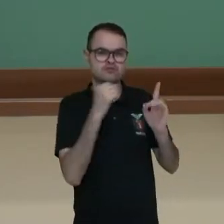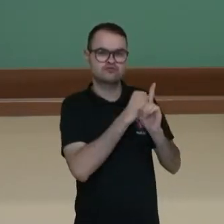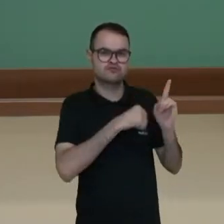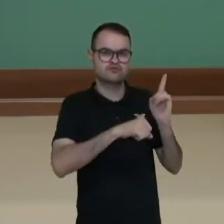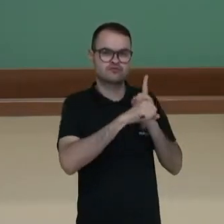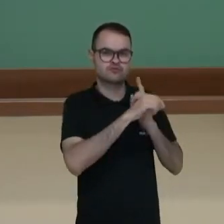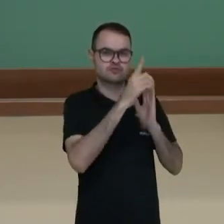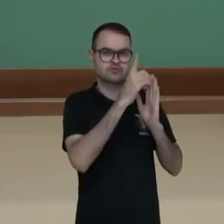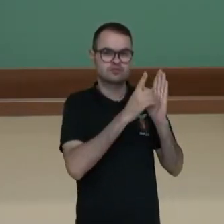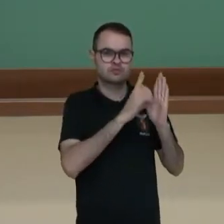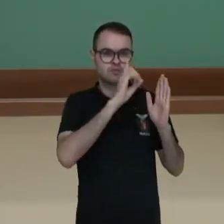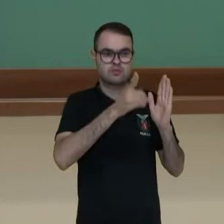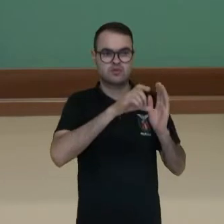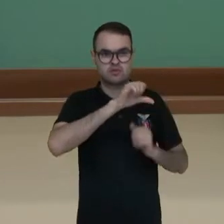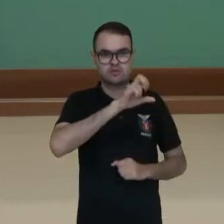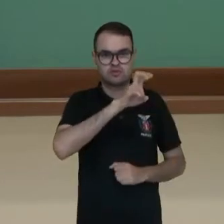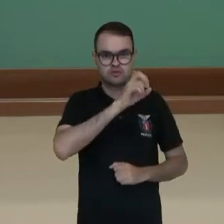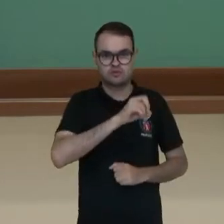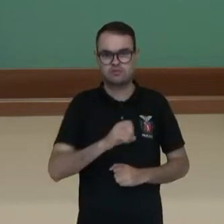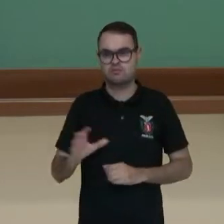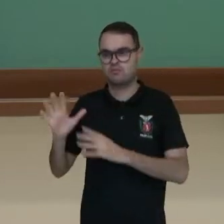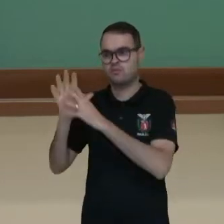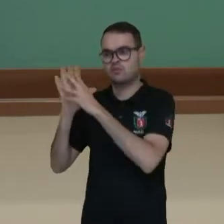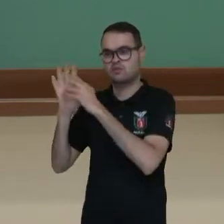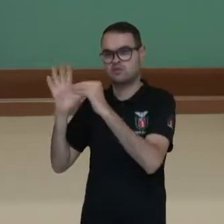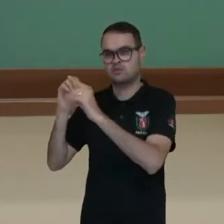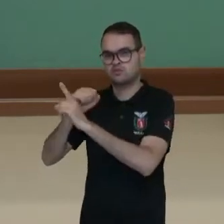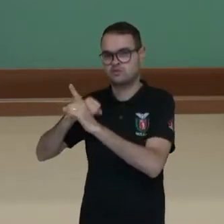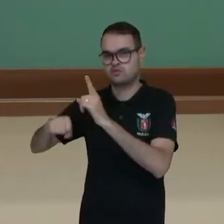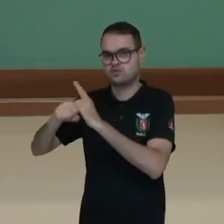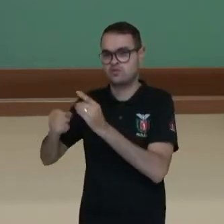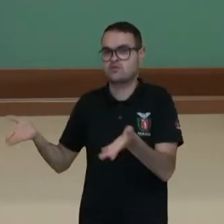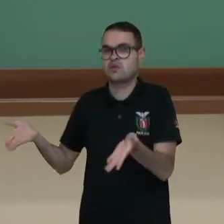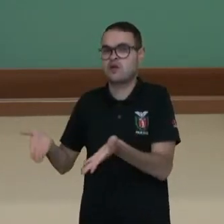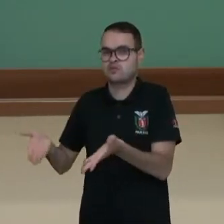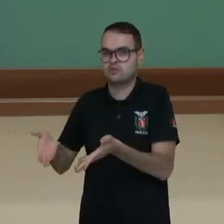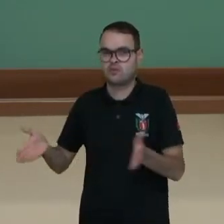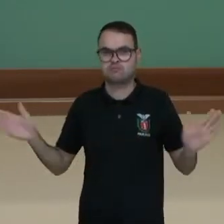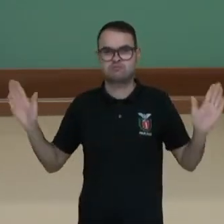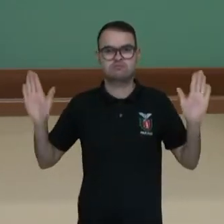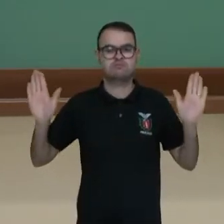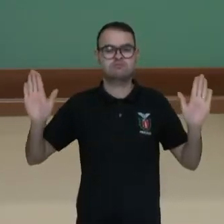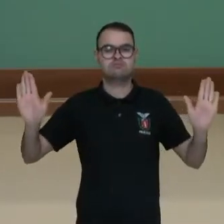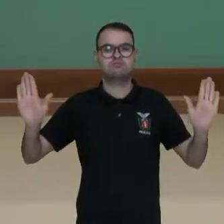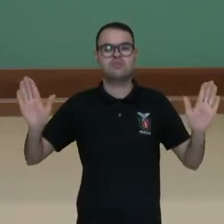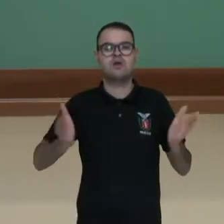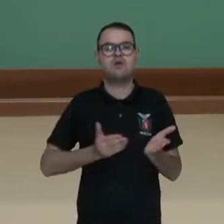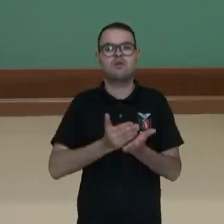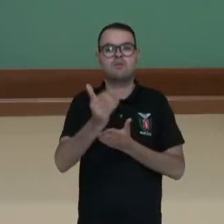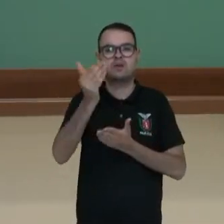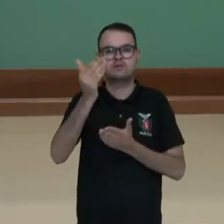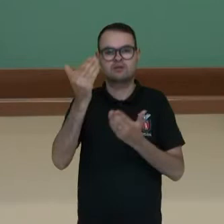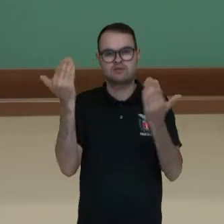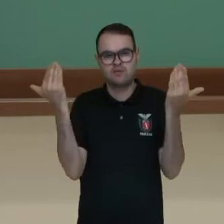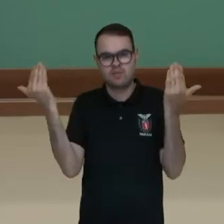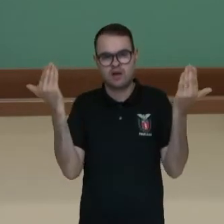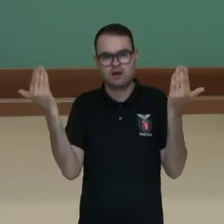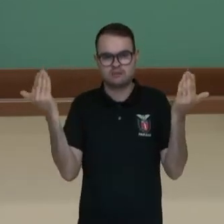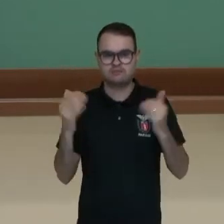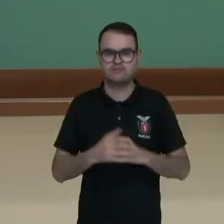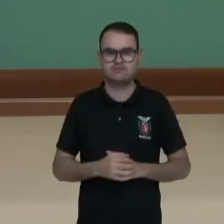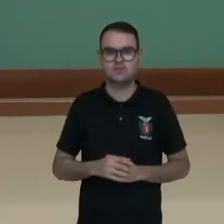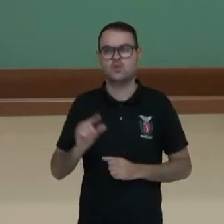de 1950 e um modelo de sociedade atual. E a gente começa o quê? A comparar. Então o